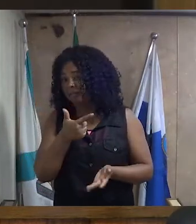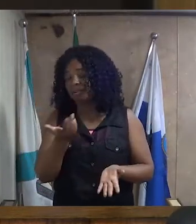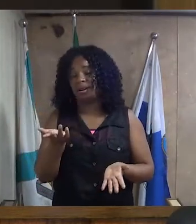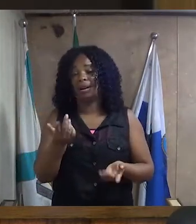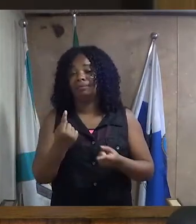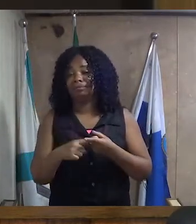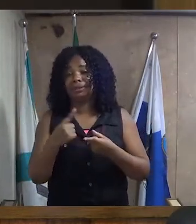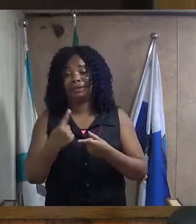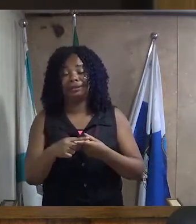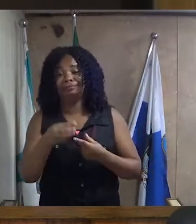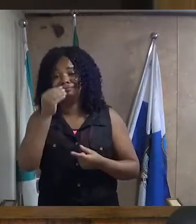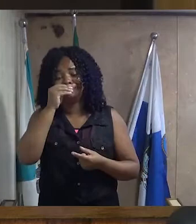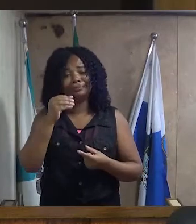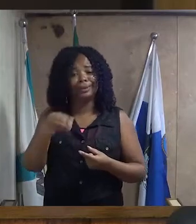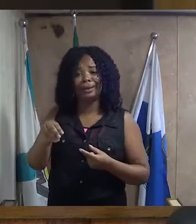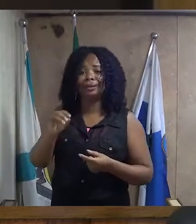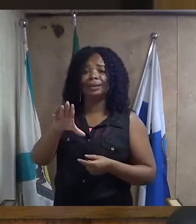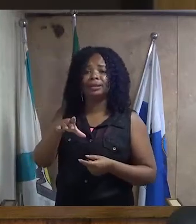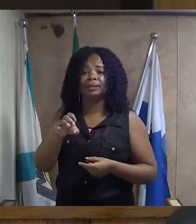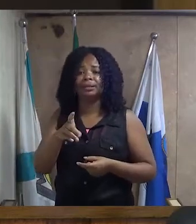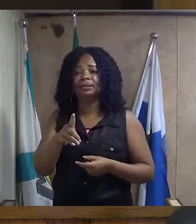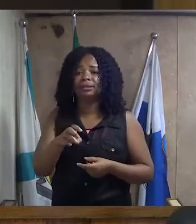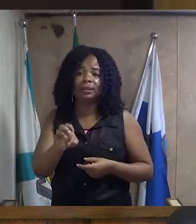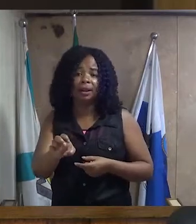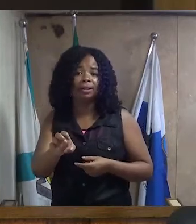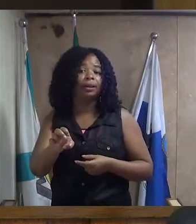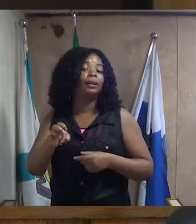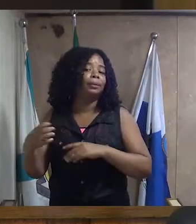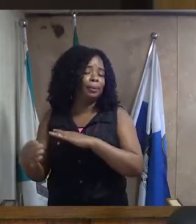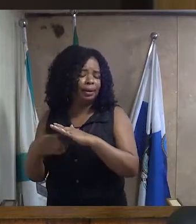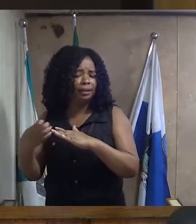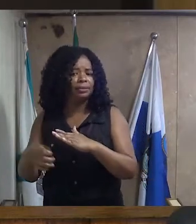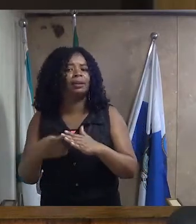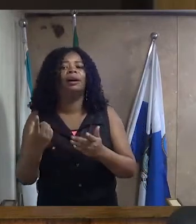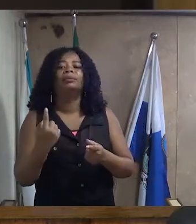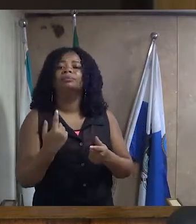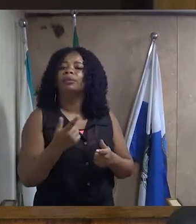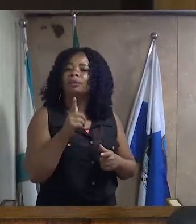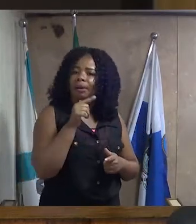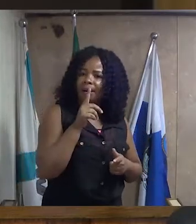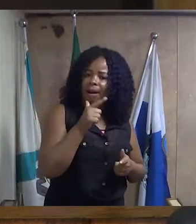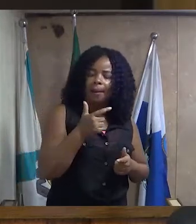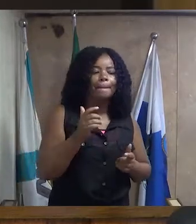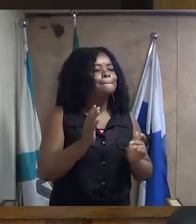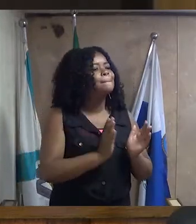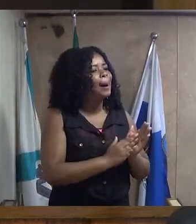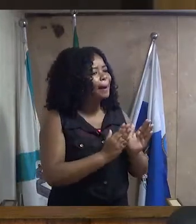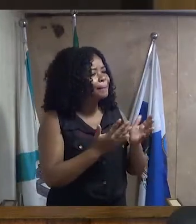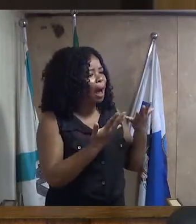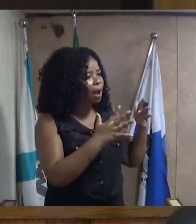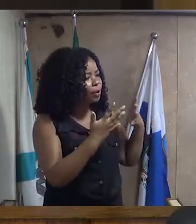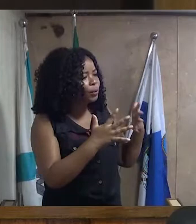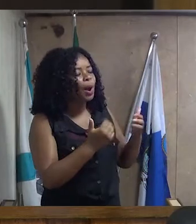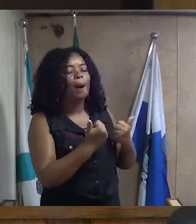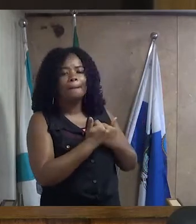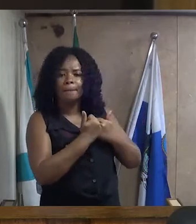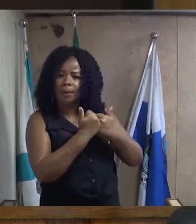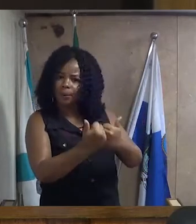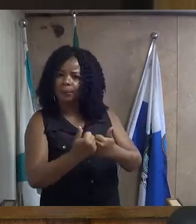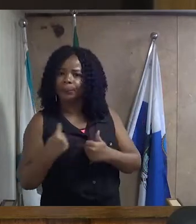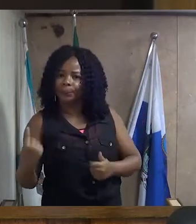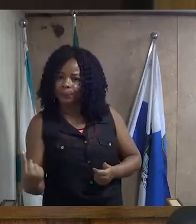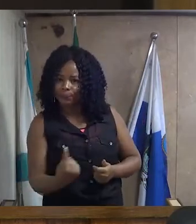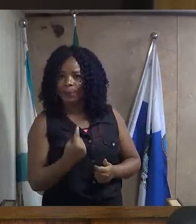a falta de água ali, de abastecimento de água na nossa cidade. Parabéns, conta com o nosso apoio e quero também